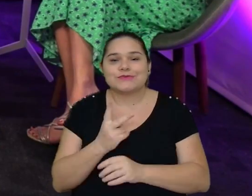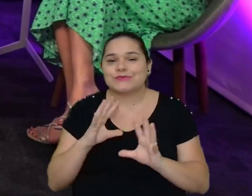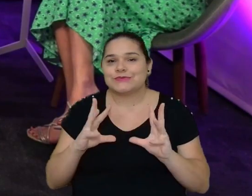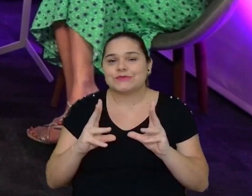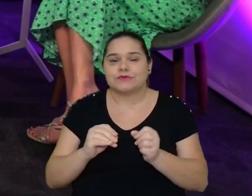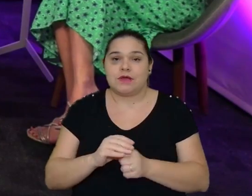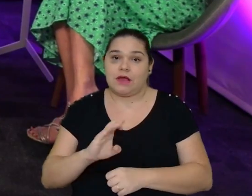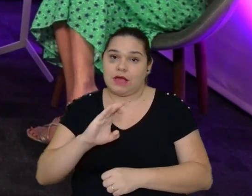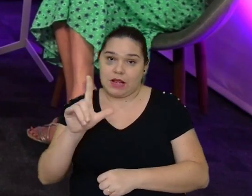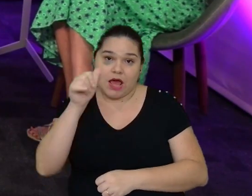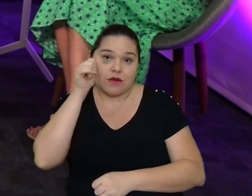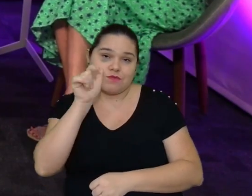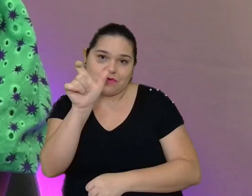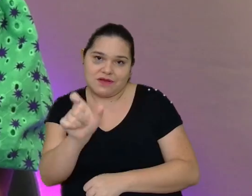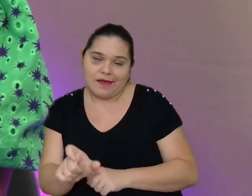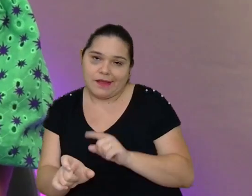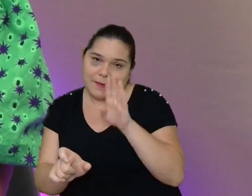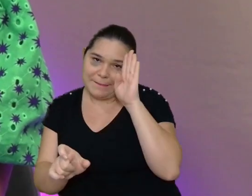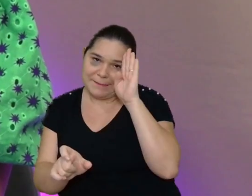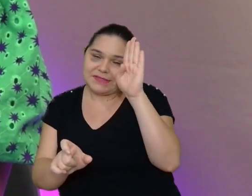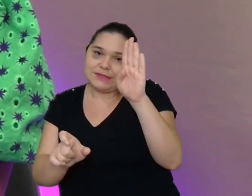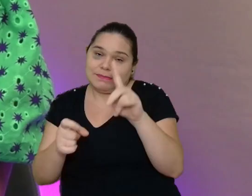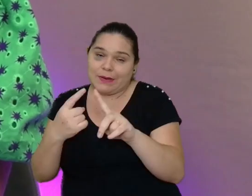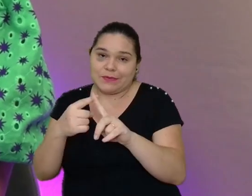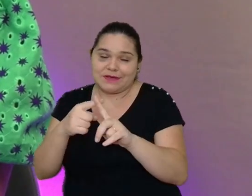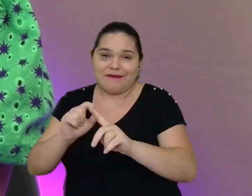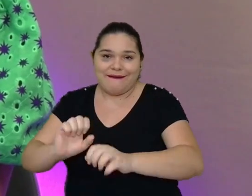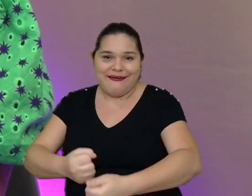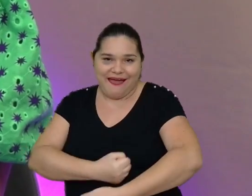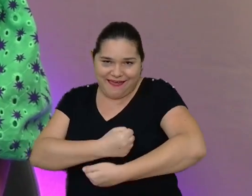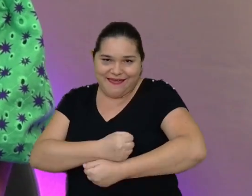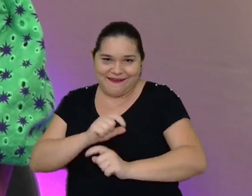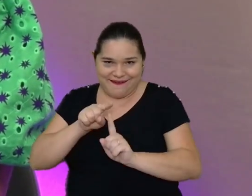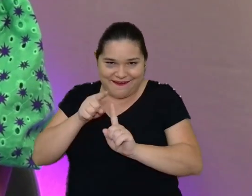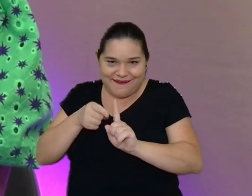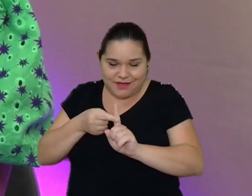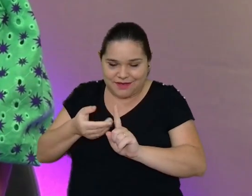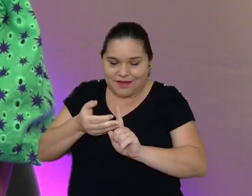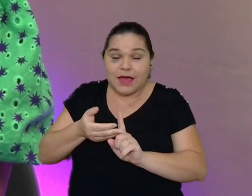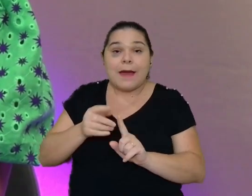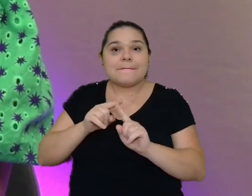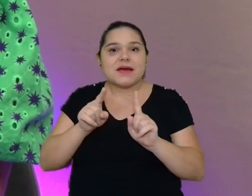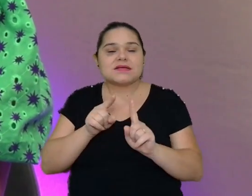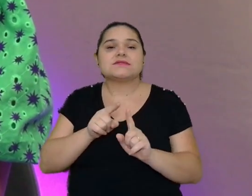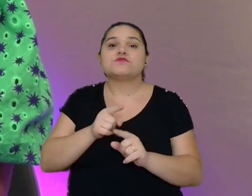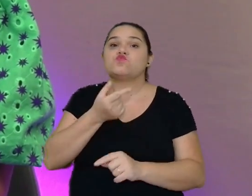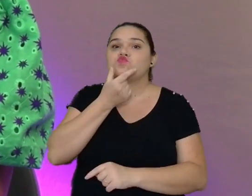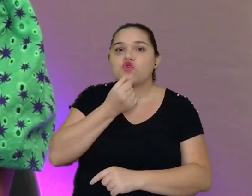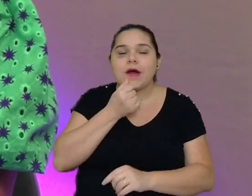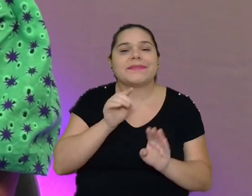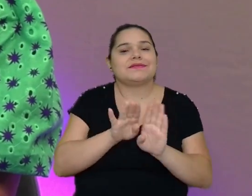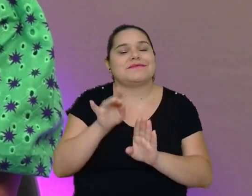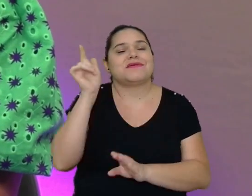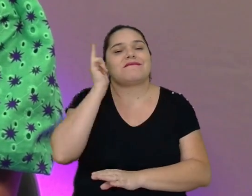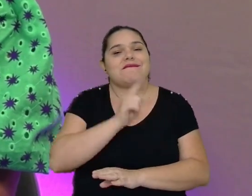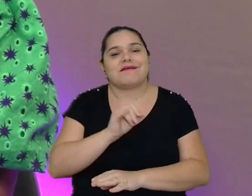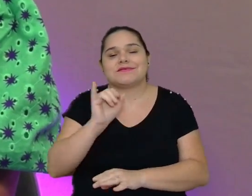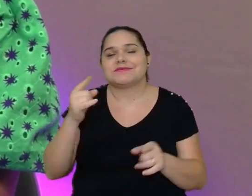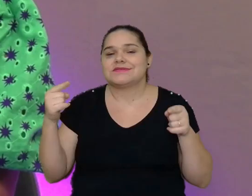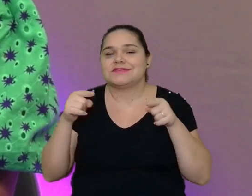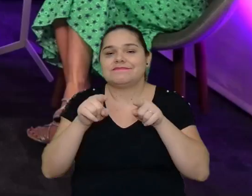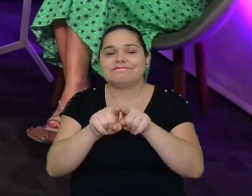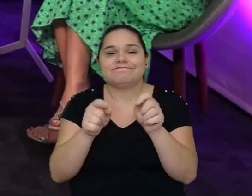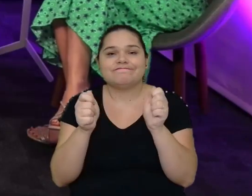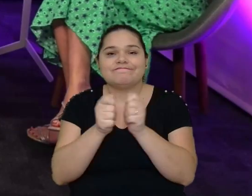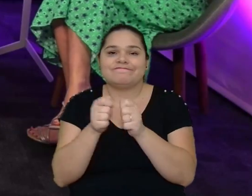centro, que ainda é quem carrega, mas eu vejo muito ganho para os homens que se propõem a entrarem nessa jornada de uma forma